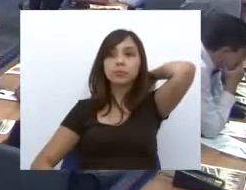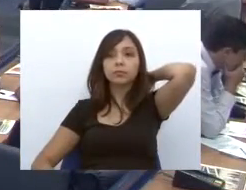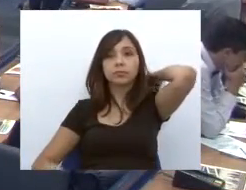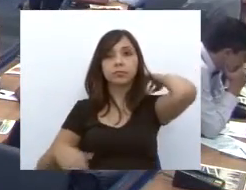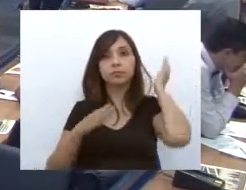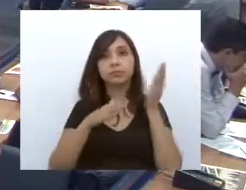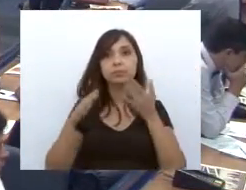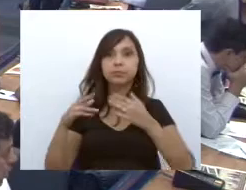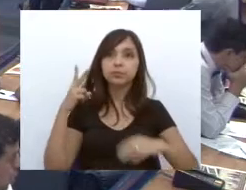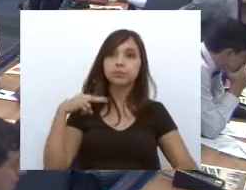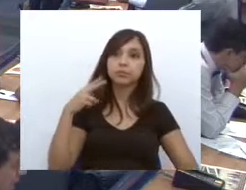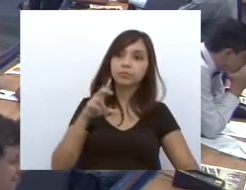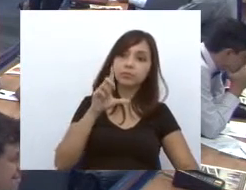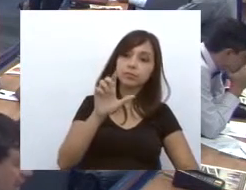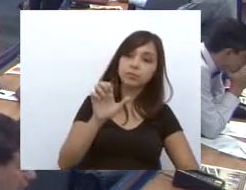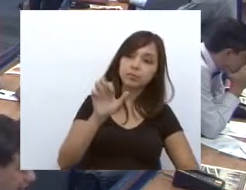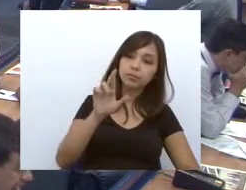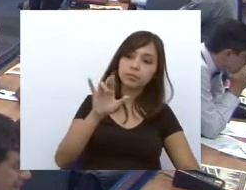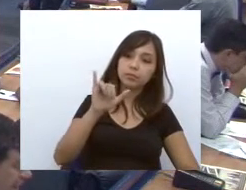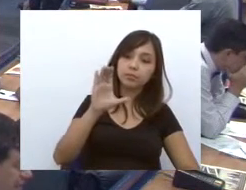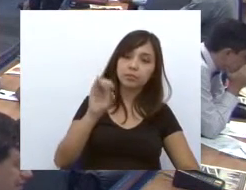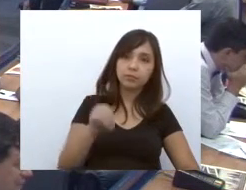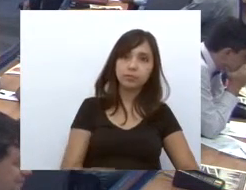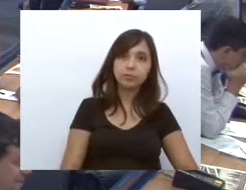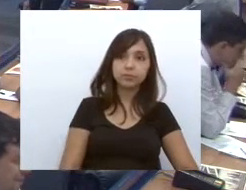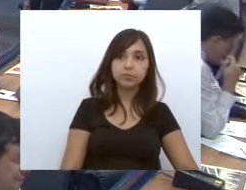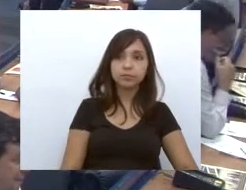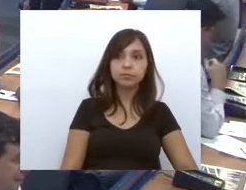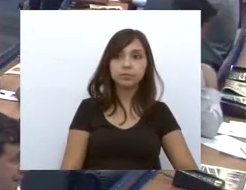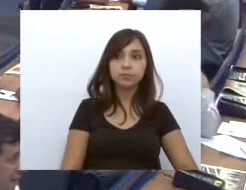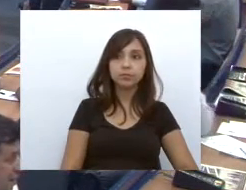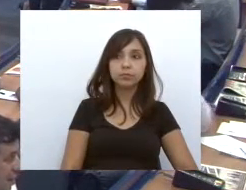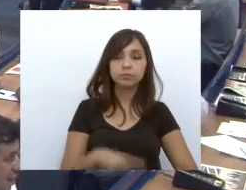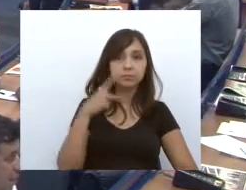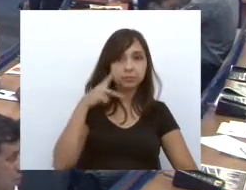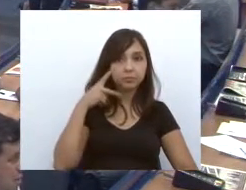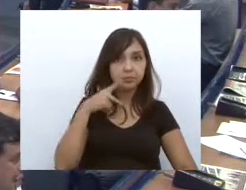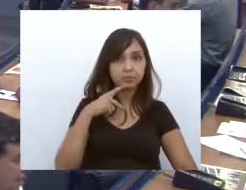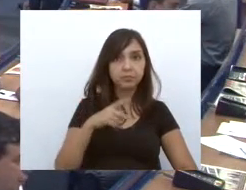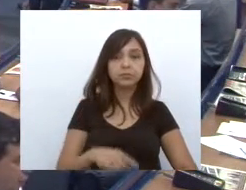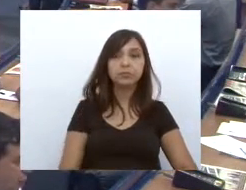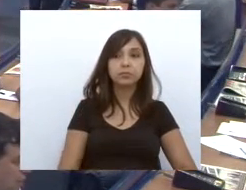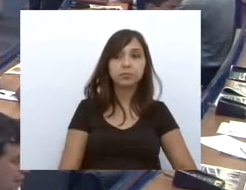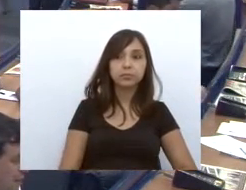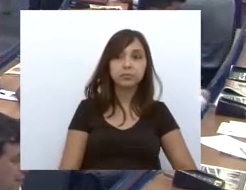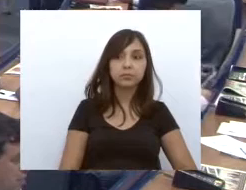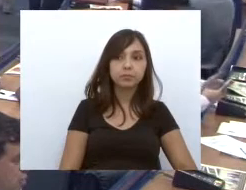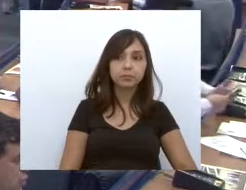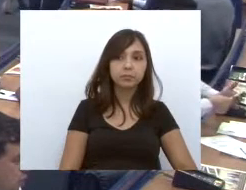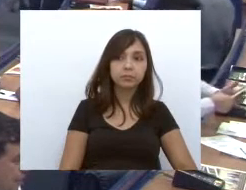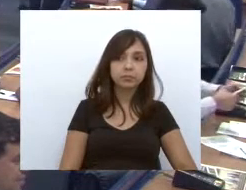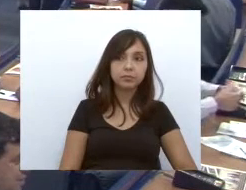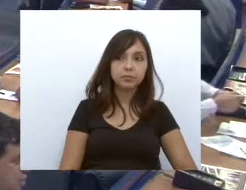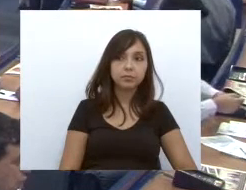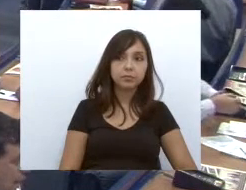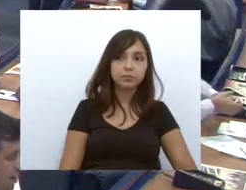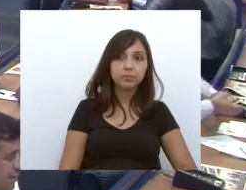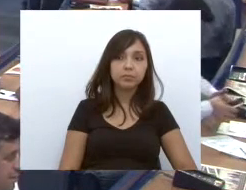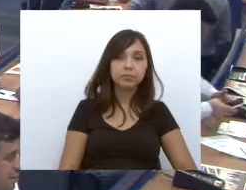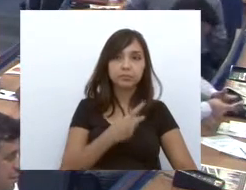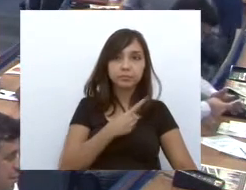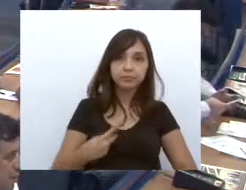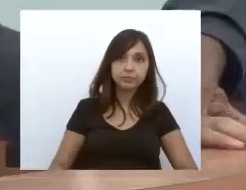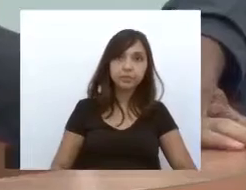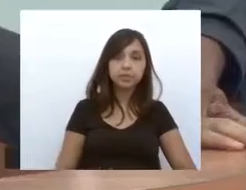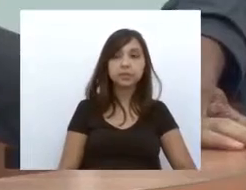presidente. Pela ordem, vereador Dr. Lércio Santos. Pela liderança do PMN, senhor presidente. Pela liderança do partido, vereador. Senhor